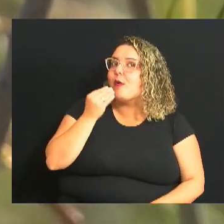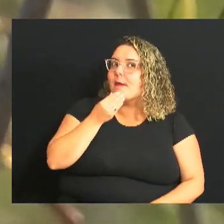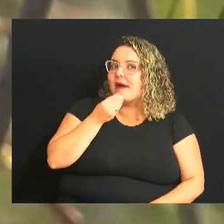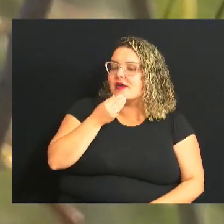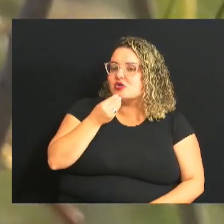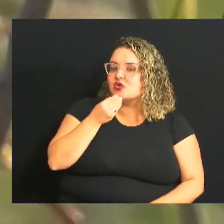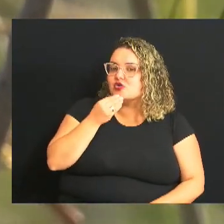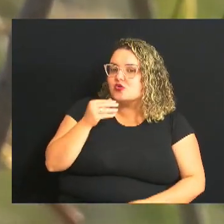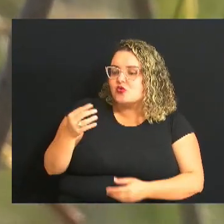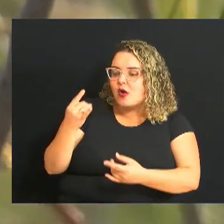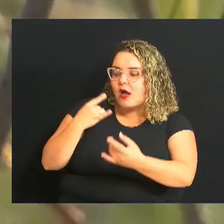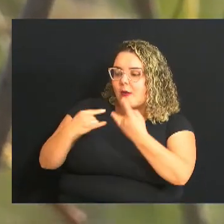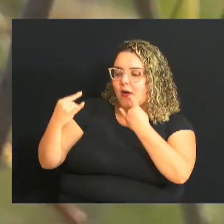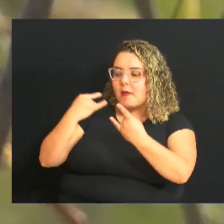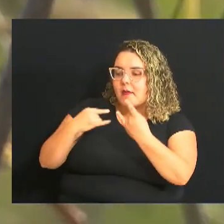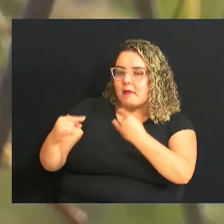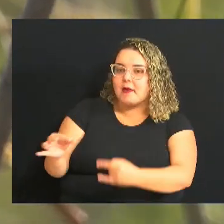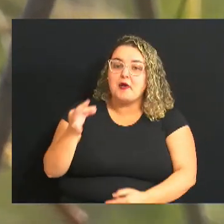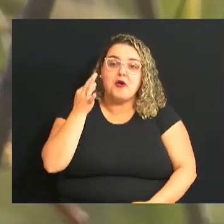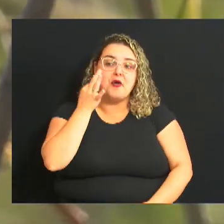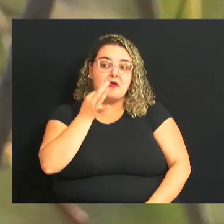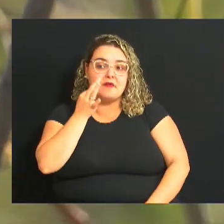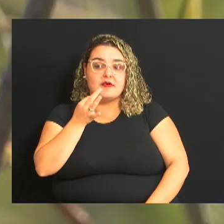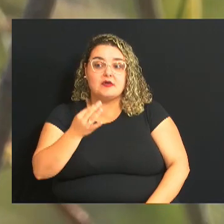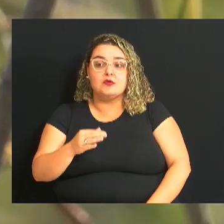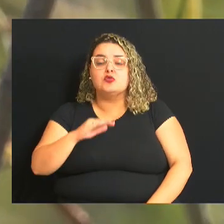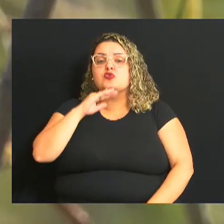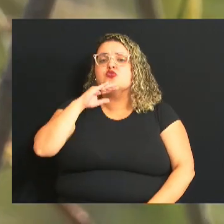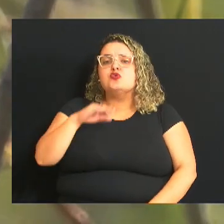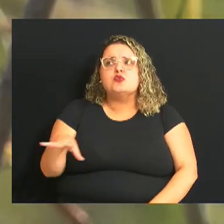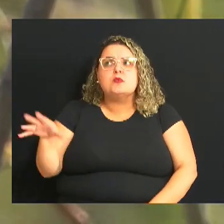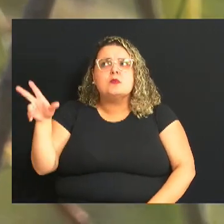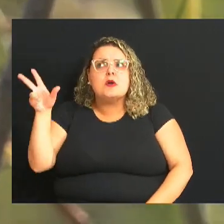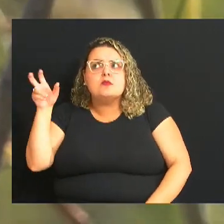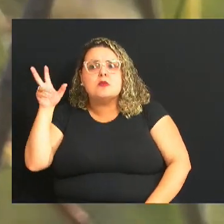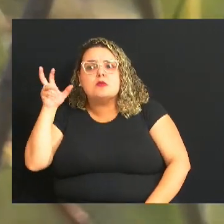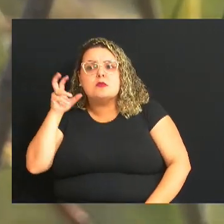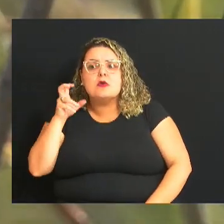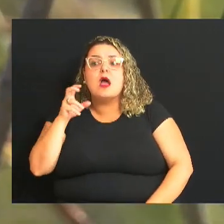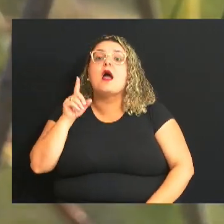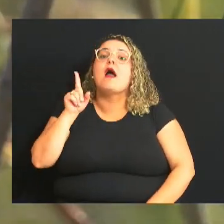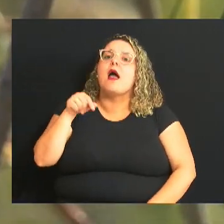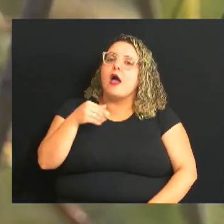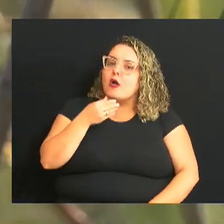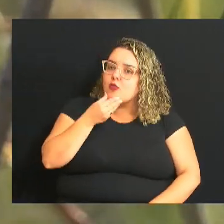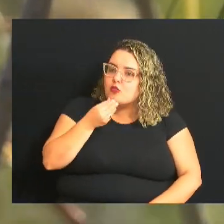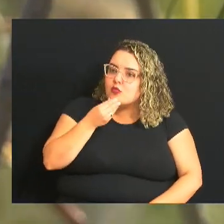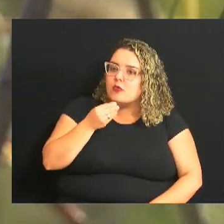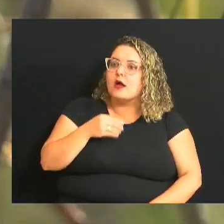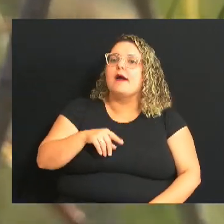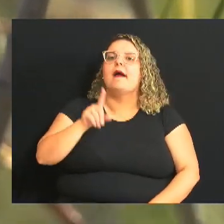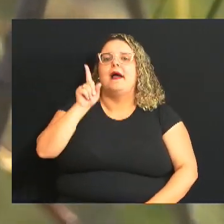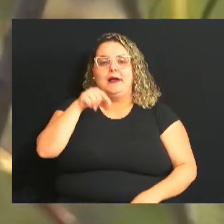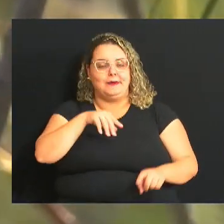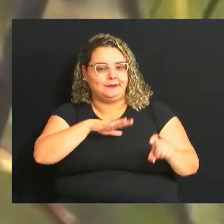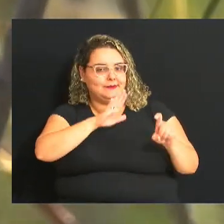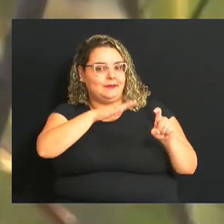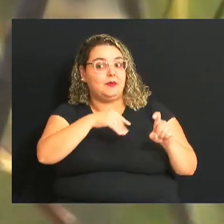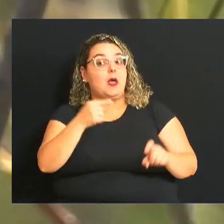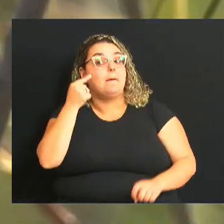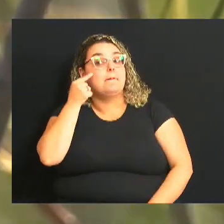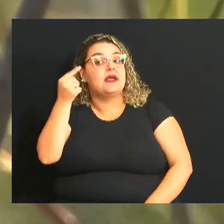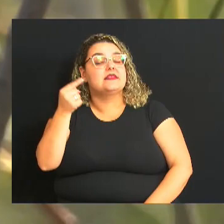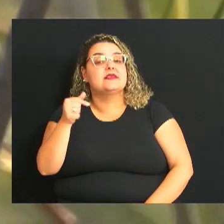escuta, principalmente no período da tarde, é emitido pelo macho. Esse é um grande mito. Todo mundo pensa que é a fêmea que